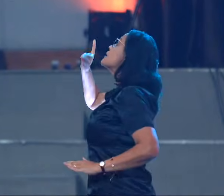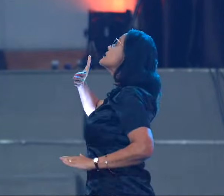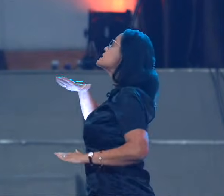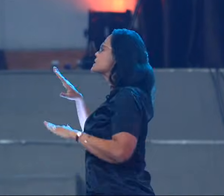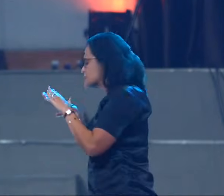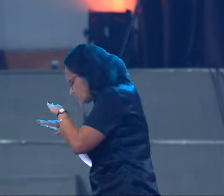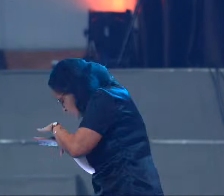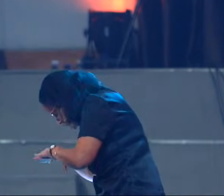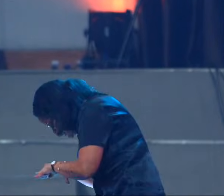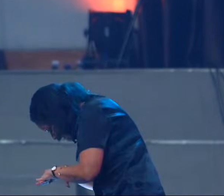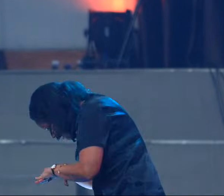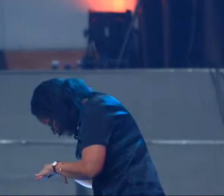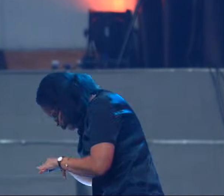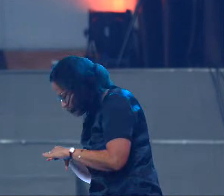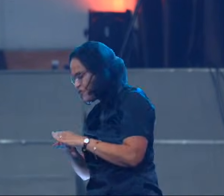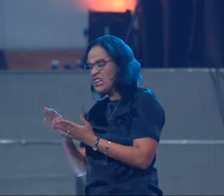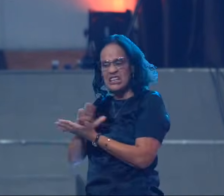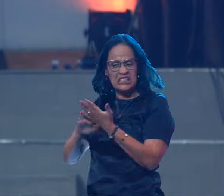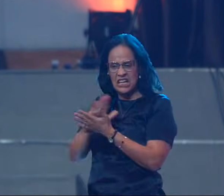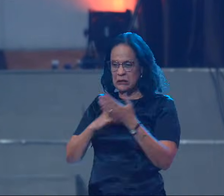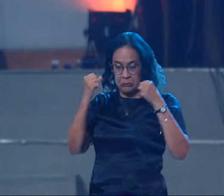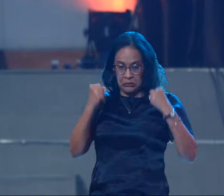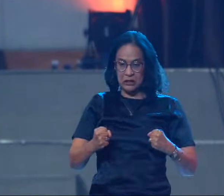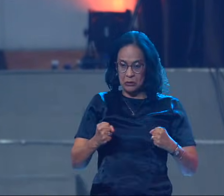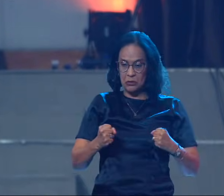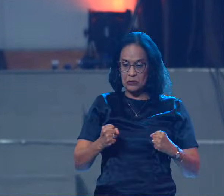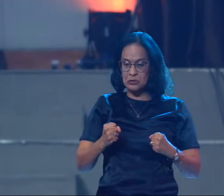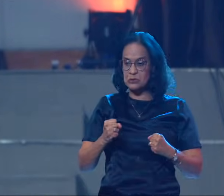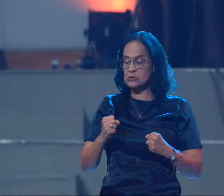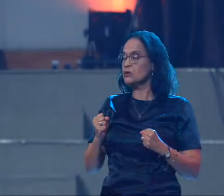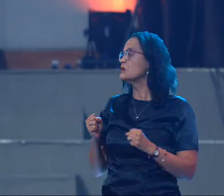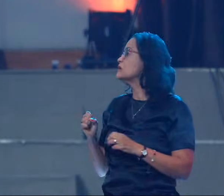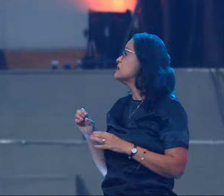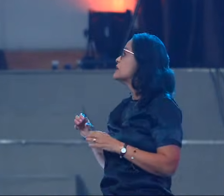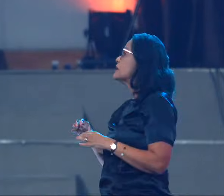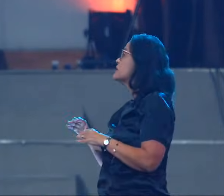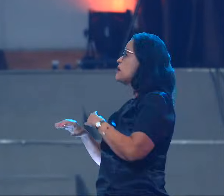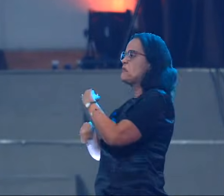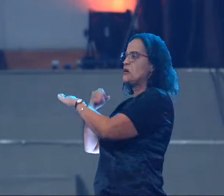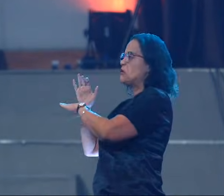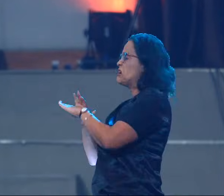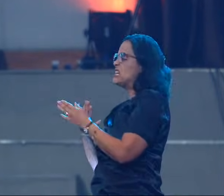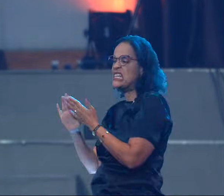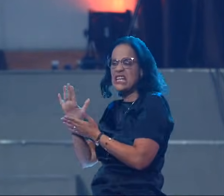Nenhum poderoso, nenhum deles